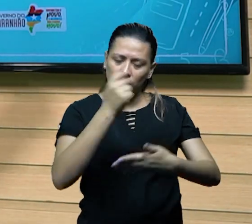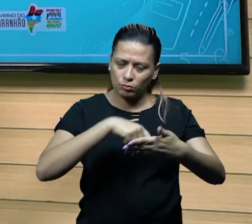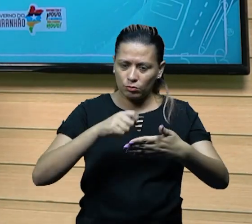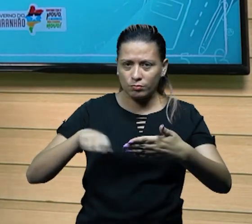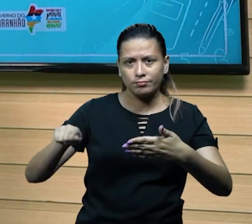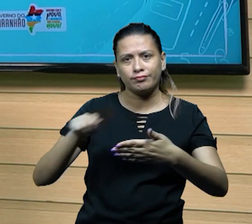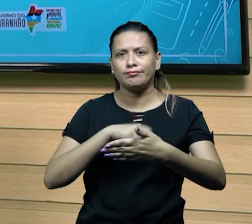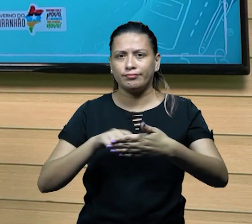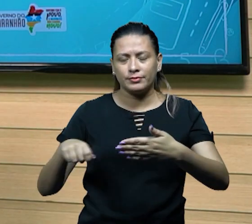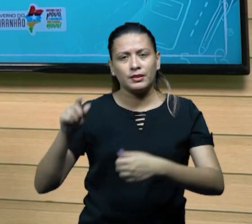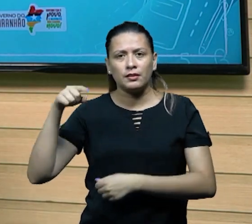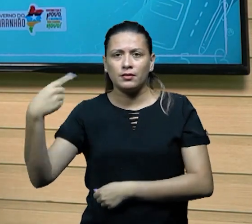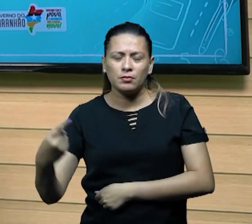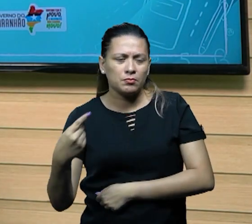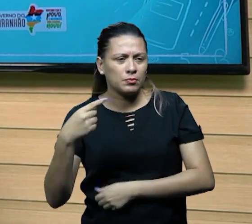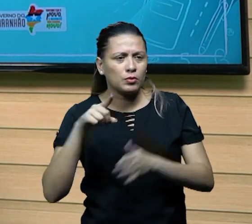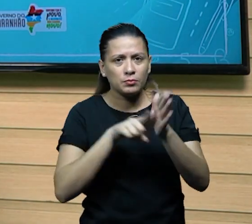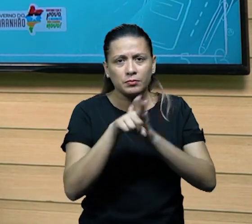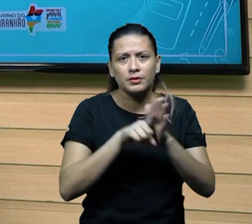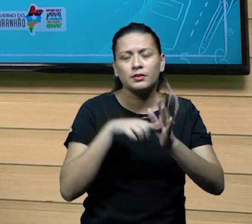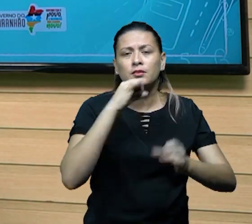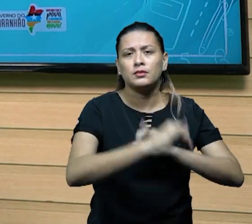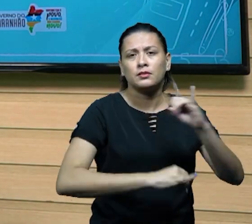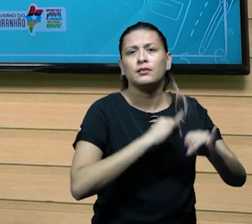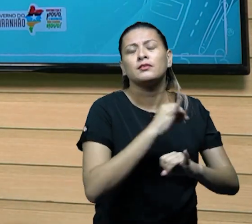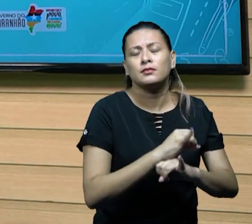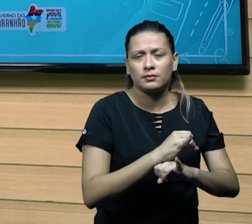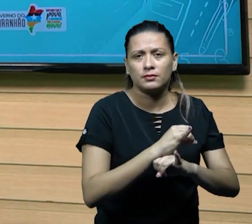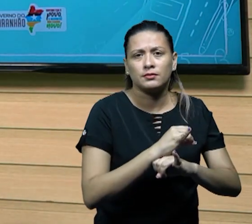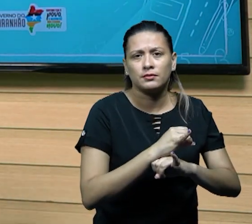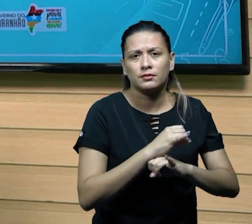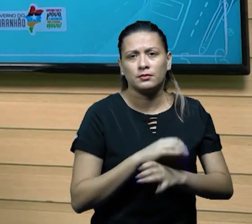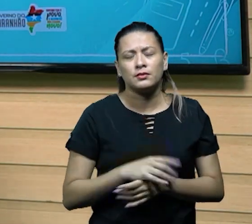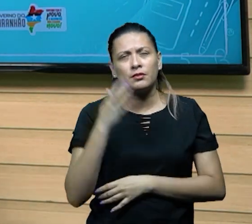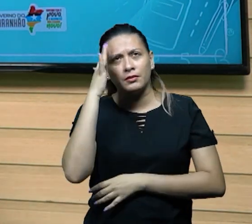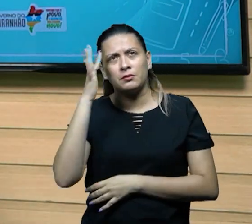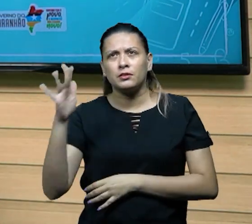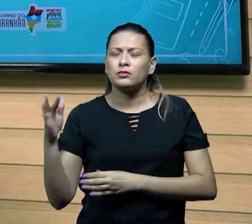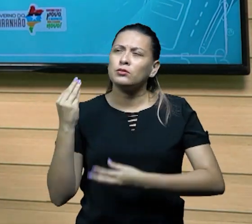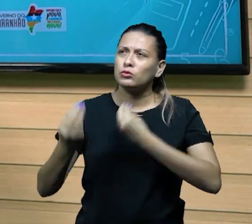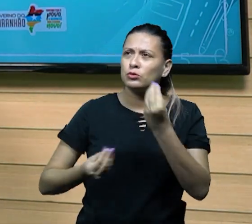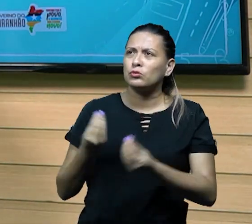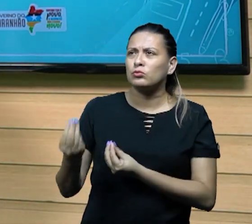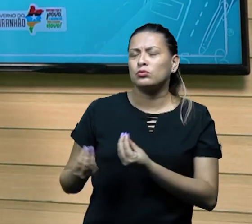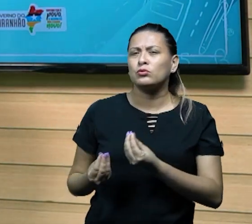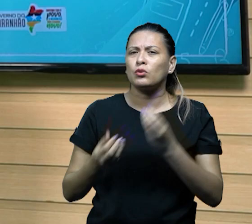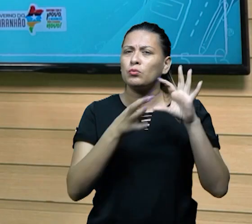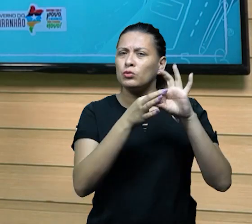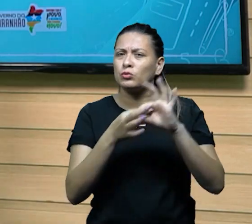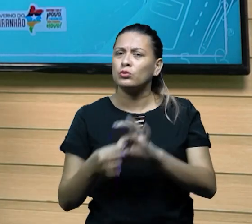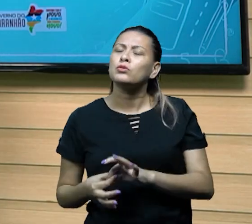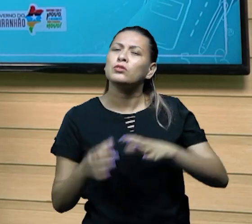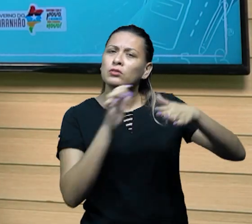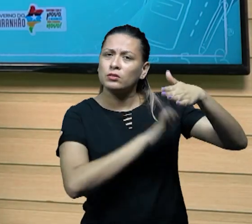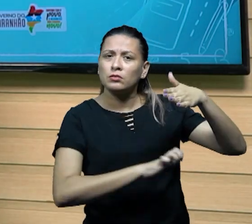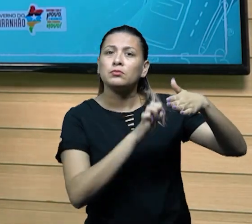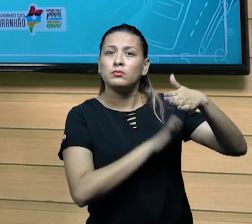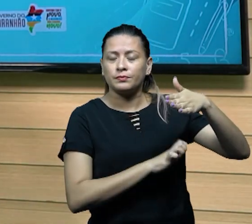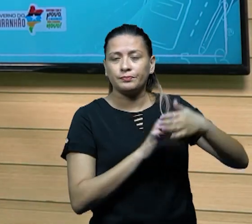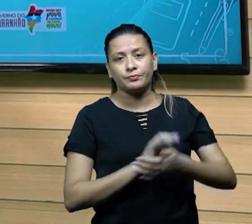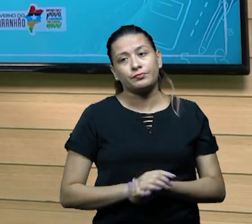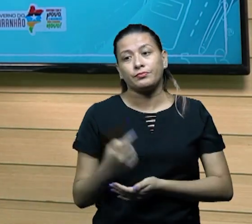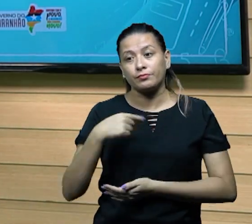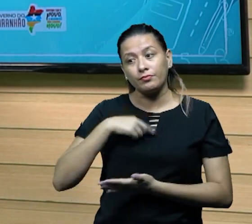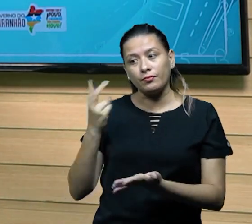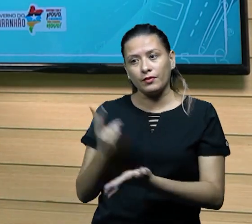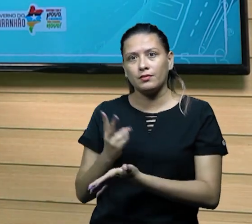assistindo a minha aula, copia, depois vai na internet, pesquisa um pouquinho e fica imaginando como seria isso dentro da empresa. Eu sempre gosto de